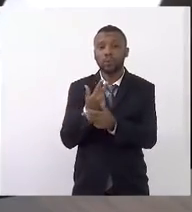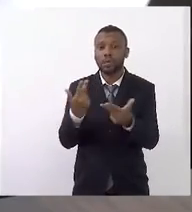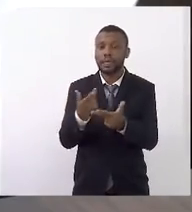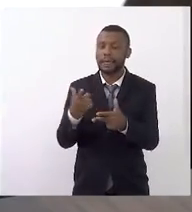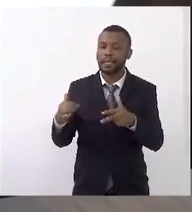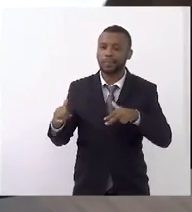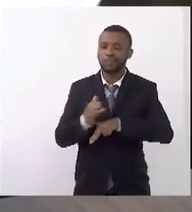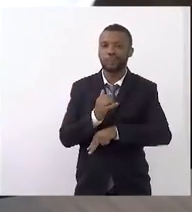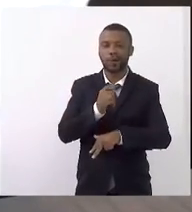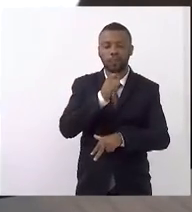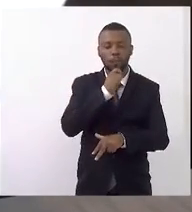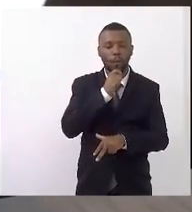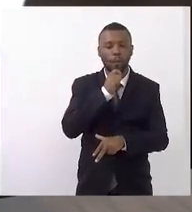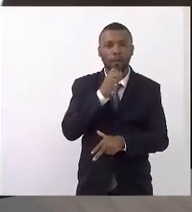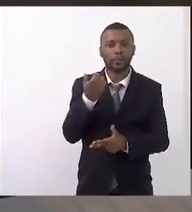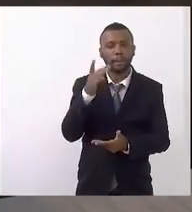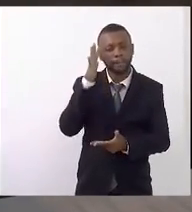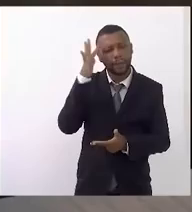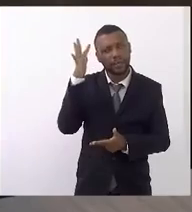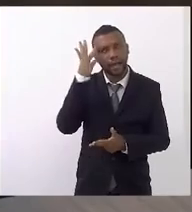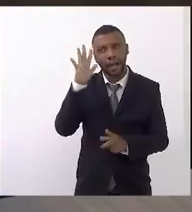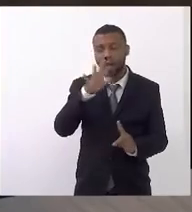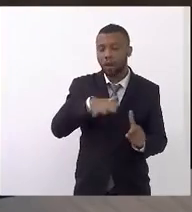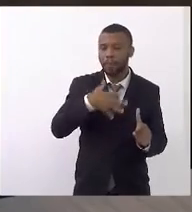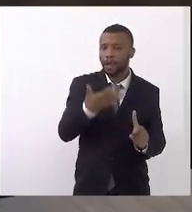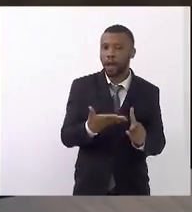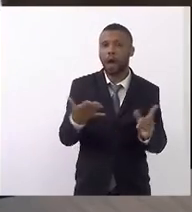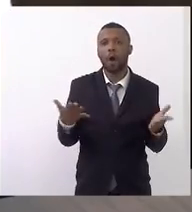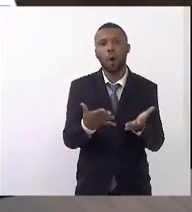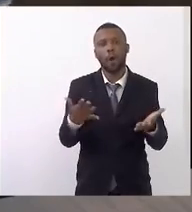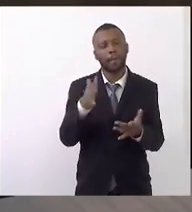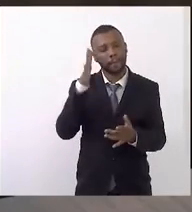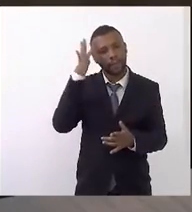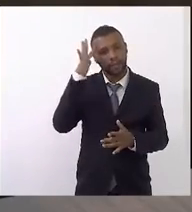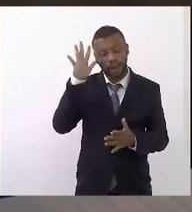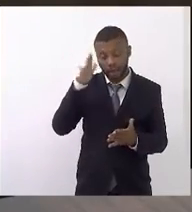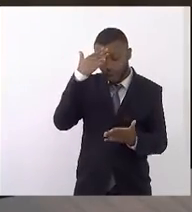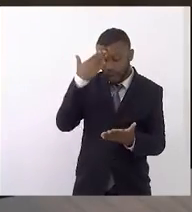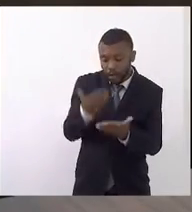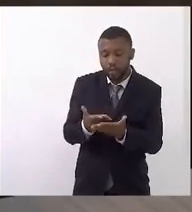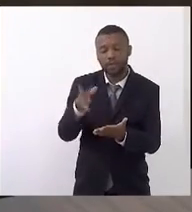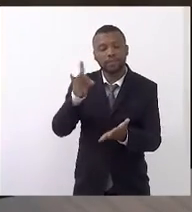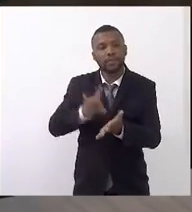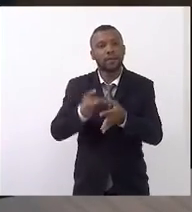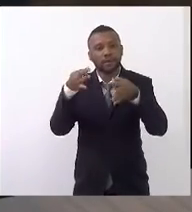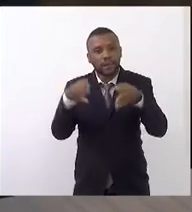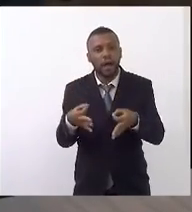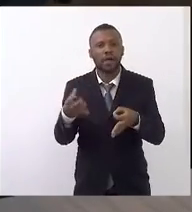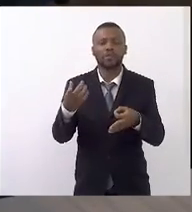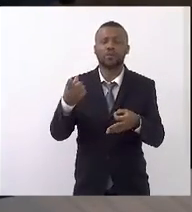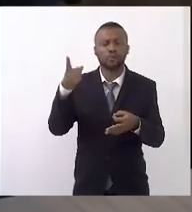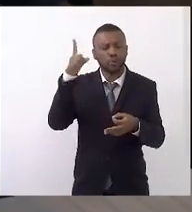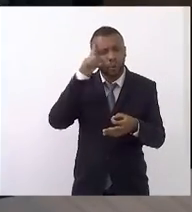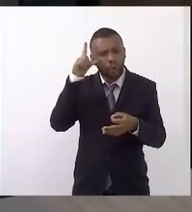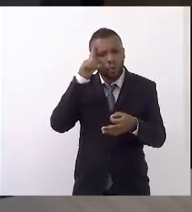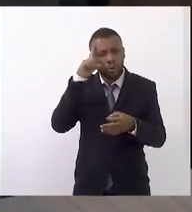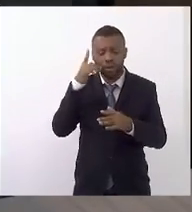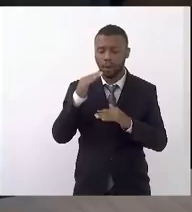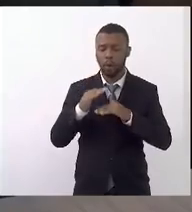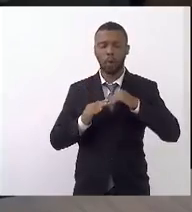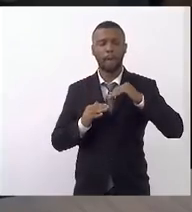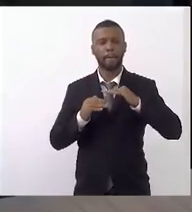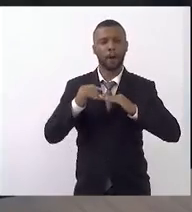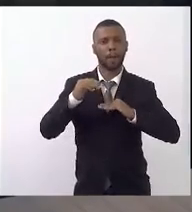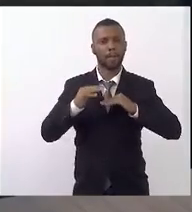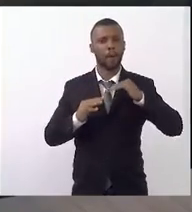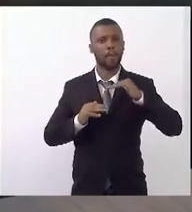cometeu. Então, pensar em homenageá-lo hoje é pensar em quem realmente acredita dia a dia nesse estado, quem constrói ele, mesmo apesar